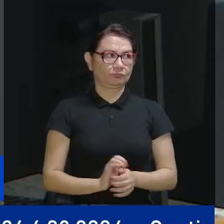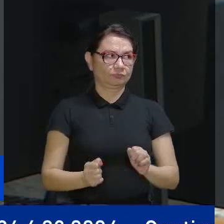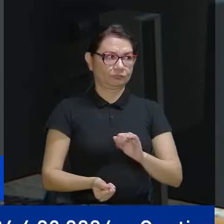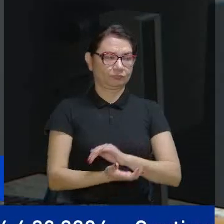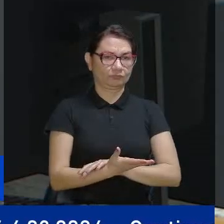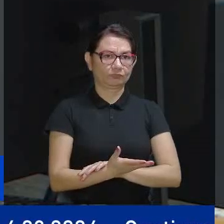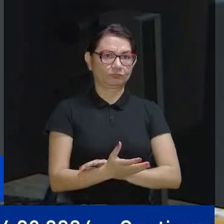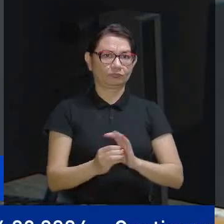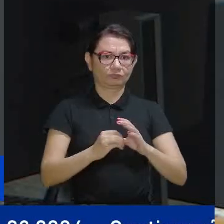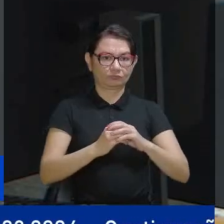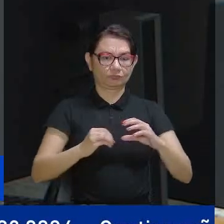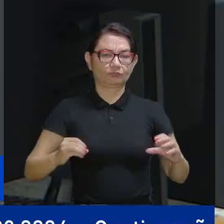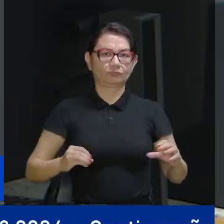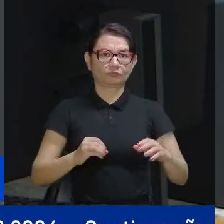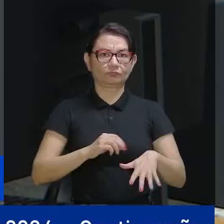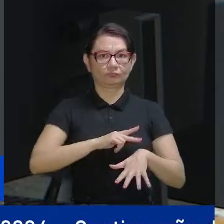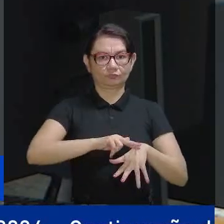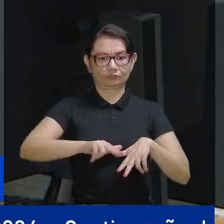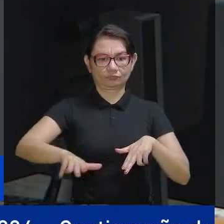do processo